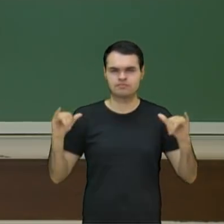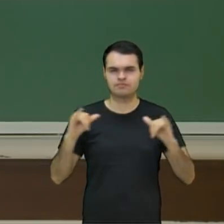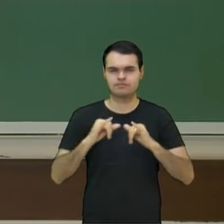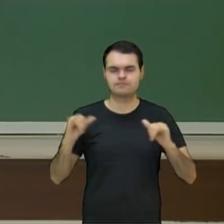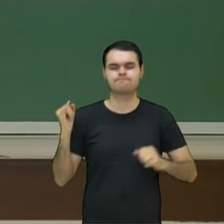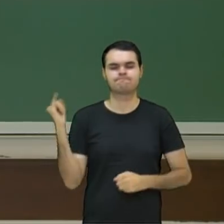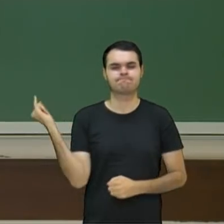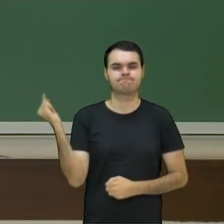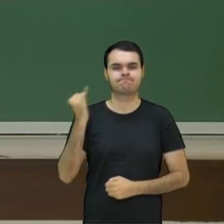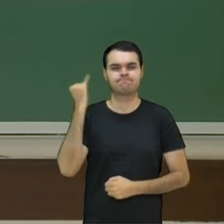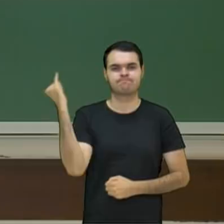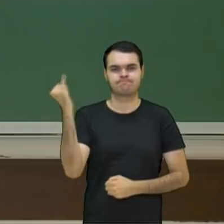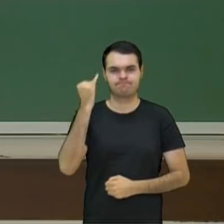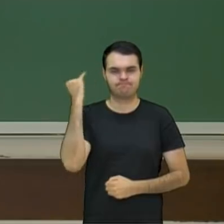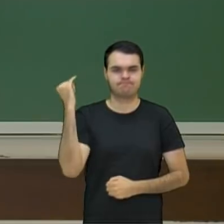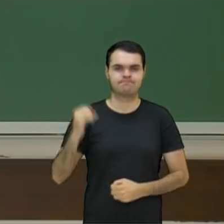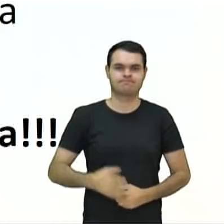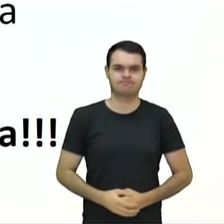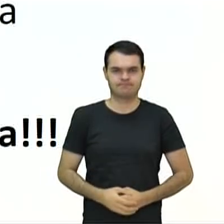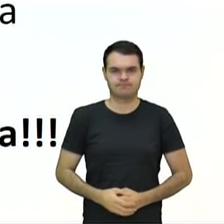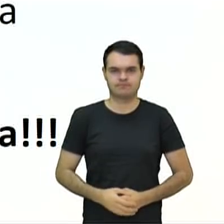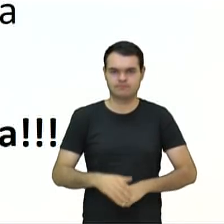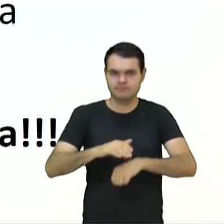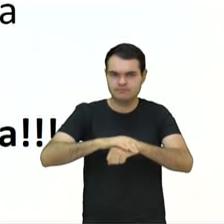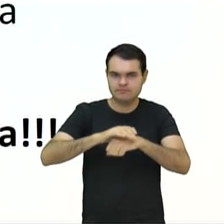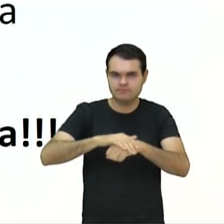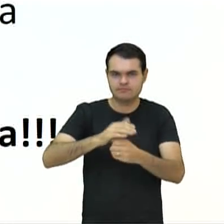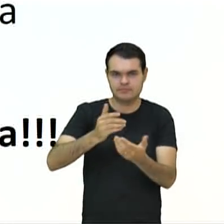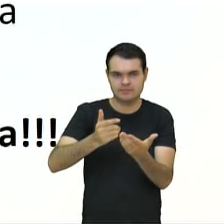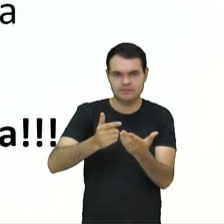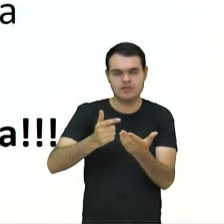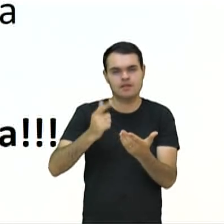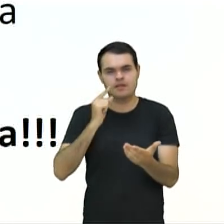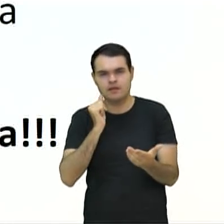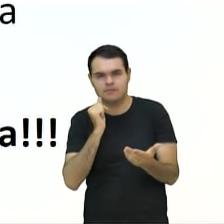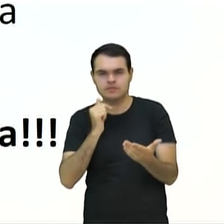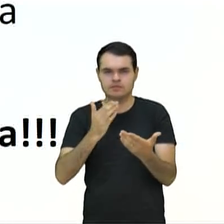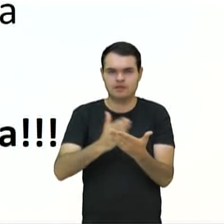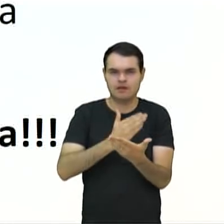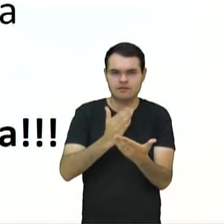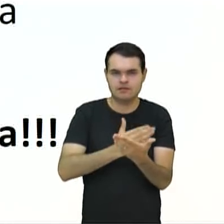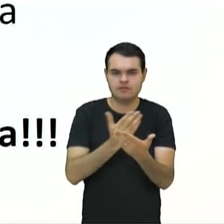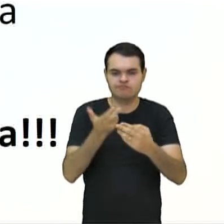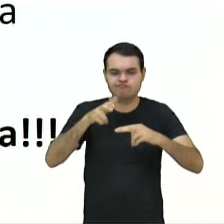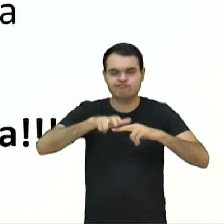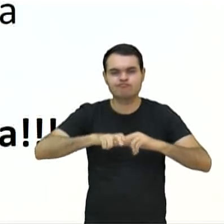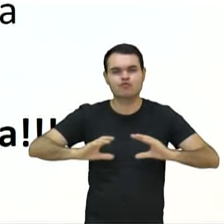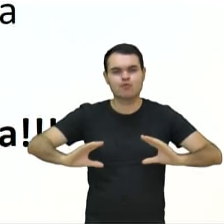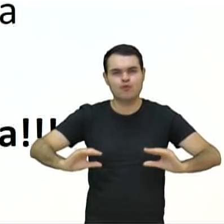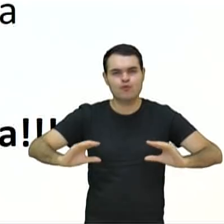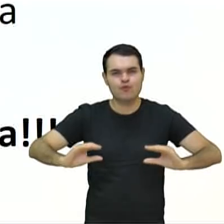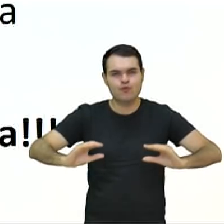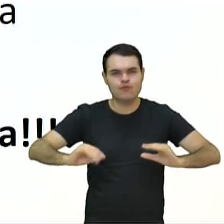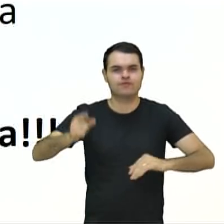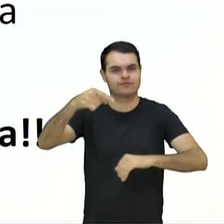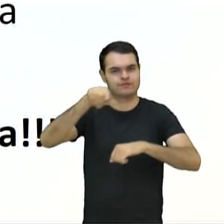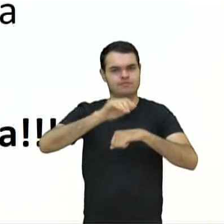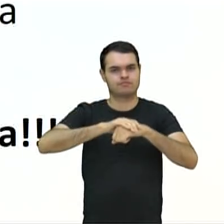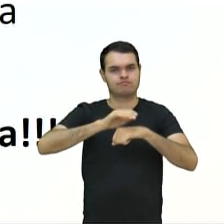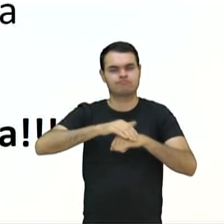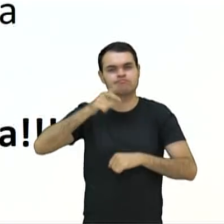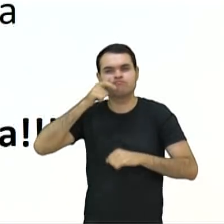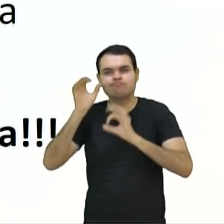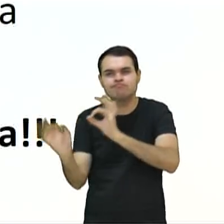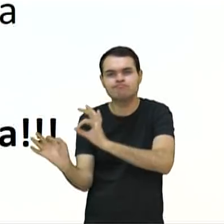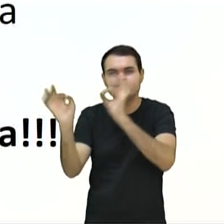lá importantes, né? Ter em mãos aí o material, tem um lápis, caderno, sente num lugar aí em casa que vocês possam acompanhar